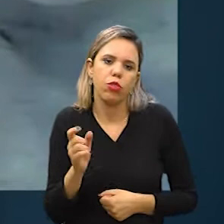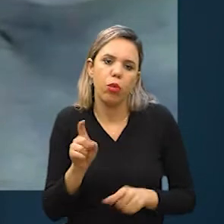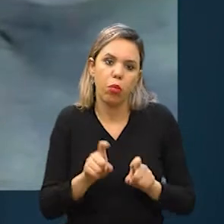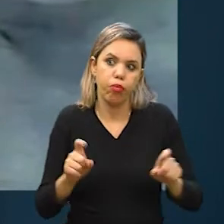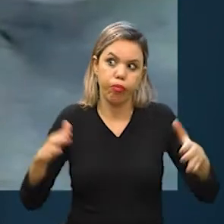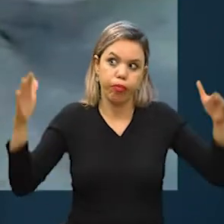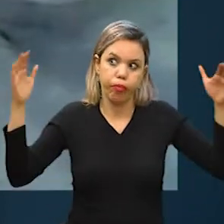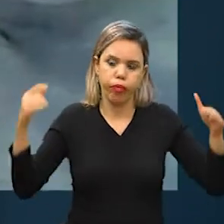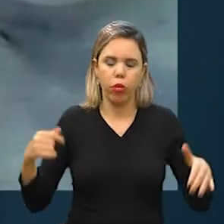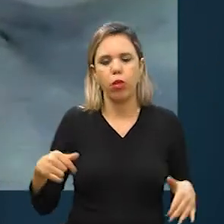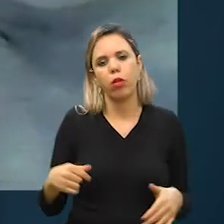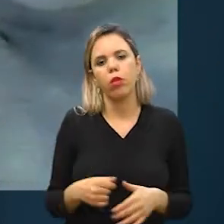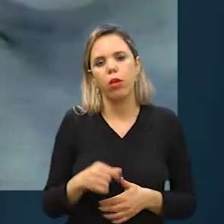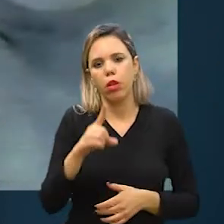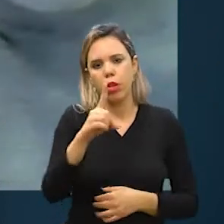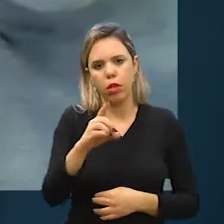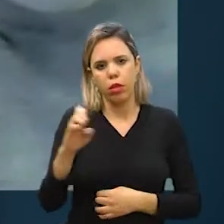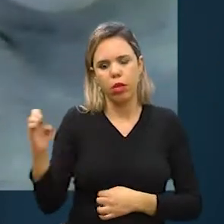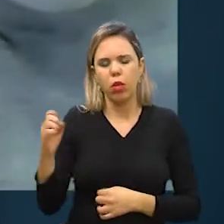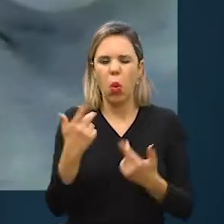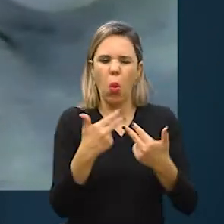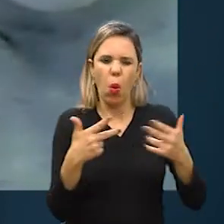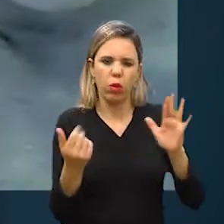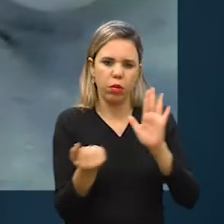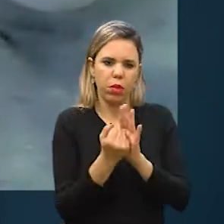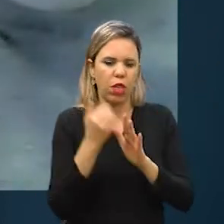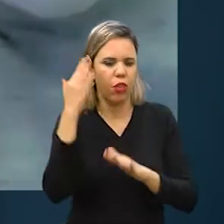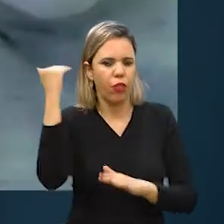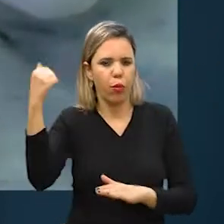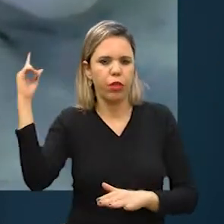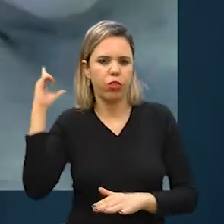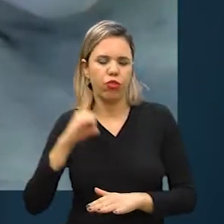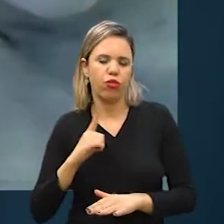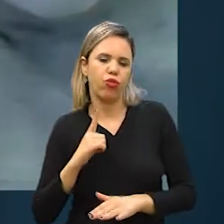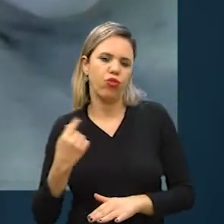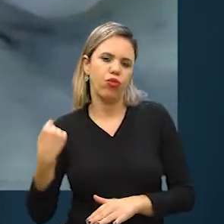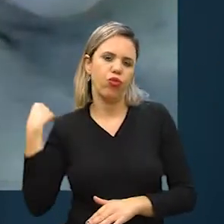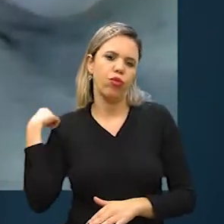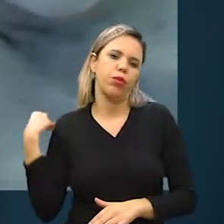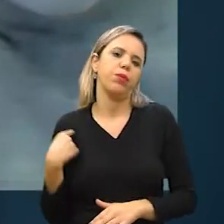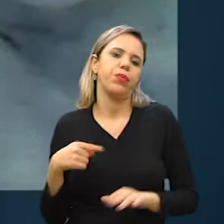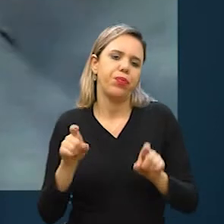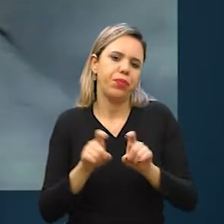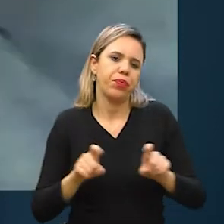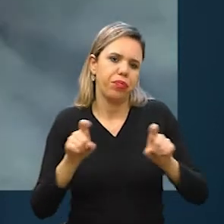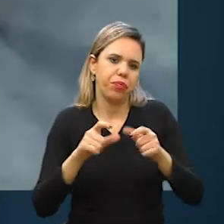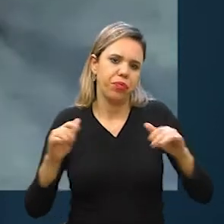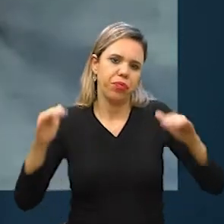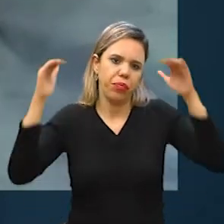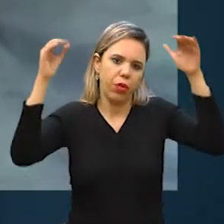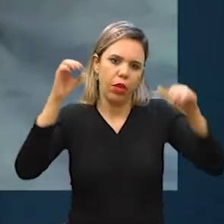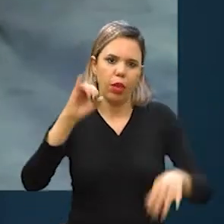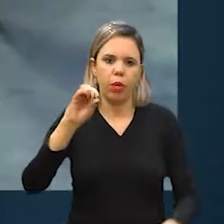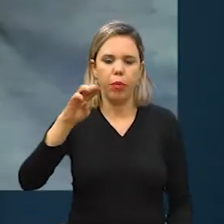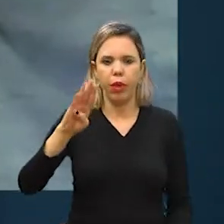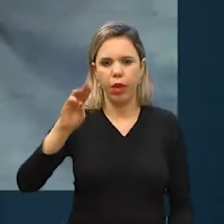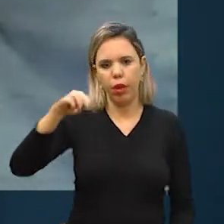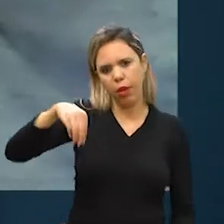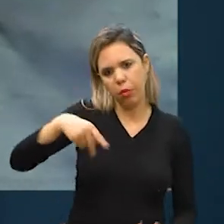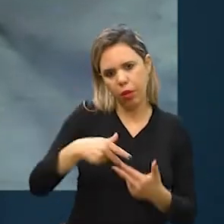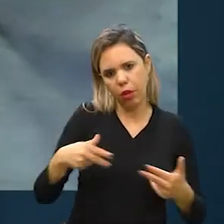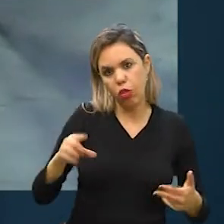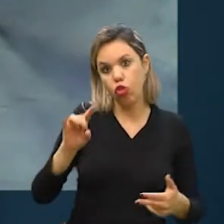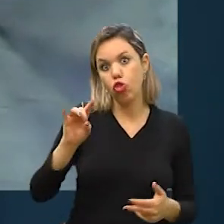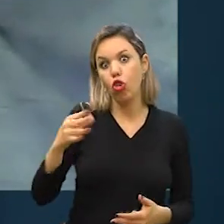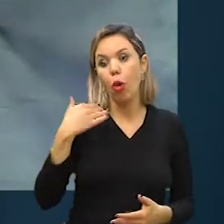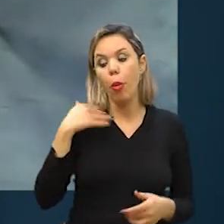Brasil computadores de grande porte, como Dell, Compaq, tinha naquela época computadores de grande porte como IBM,